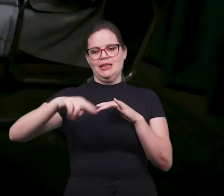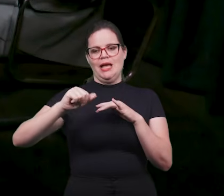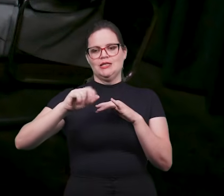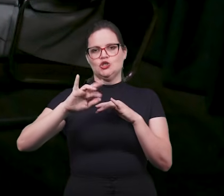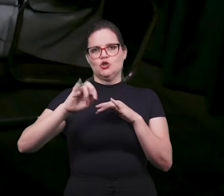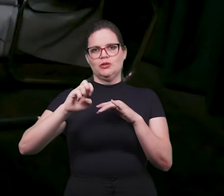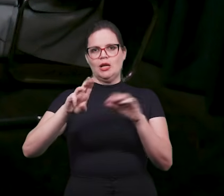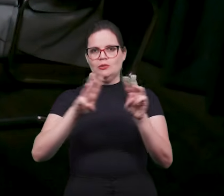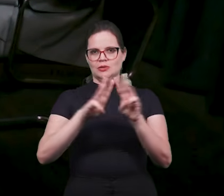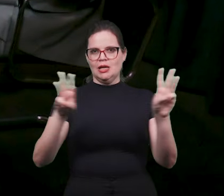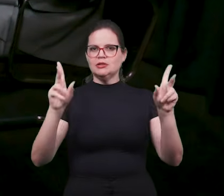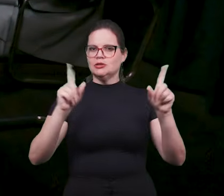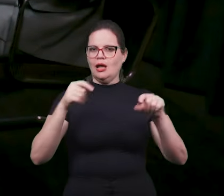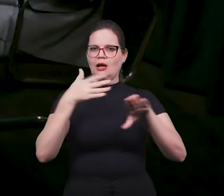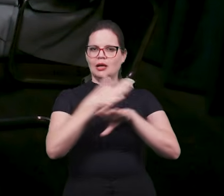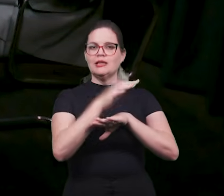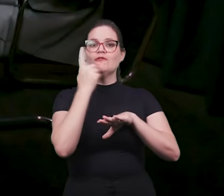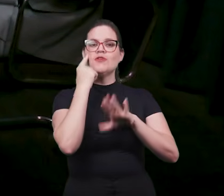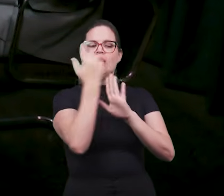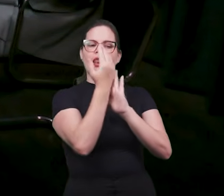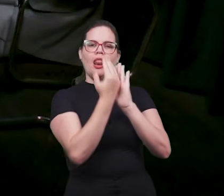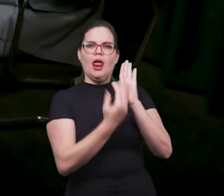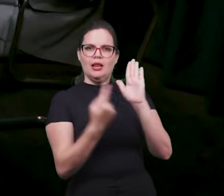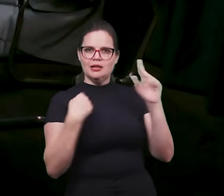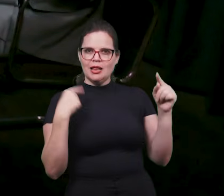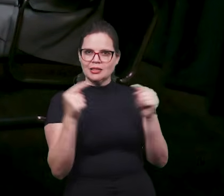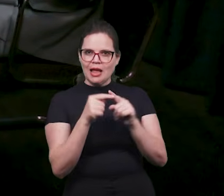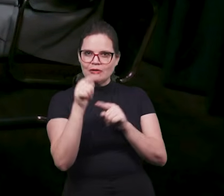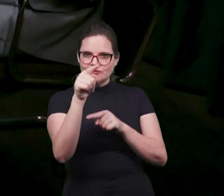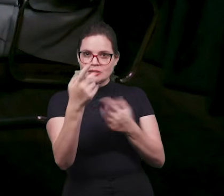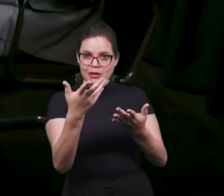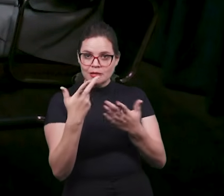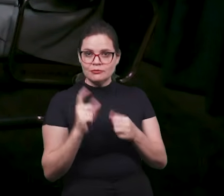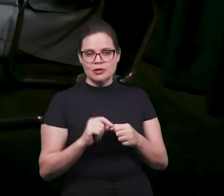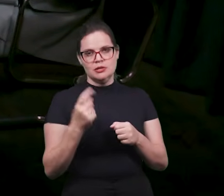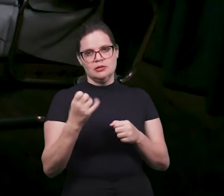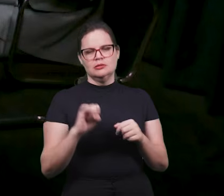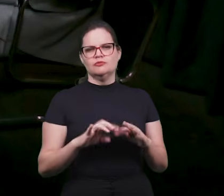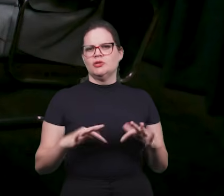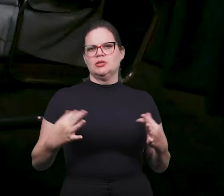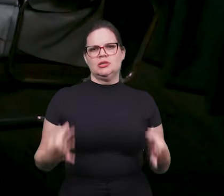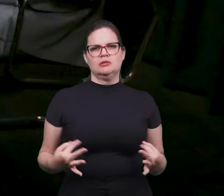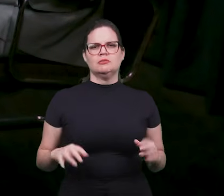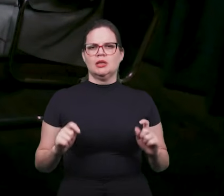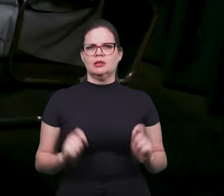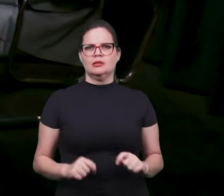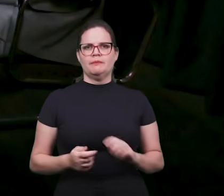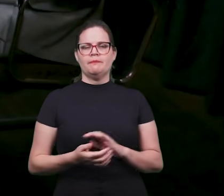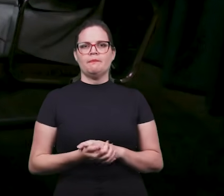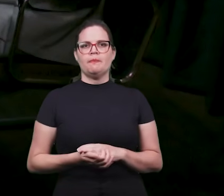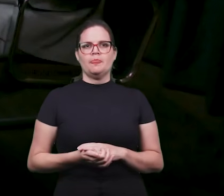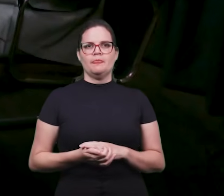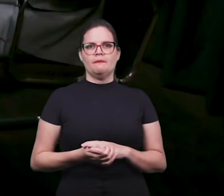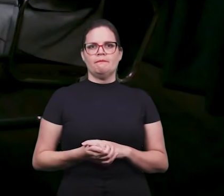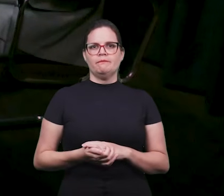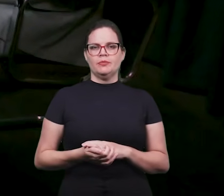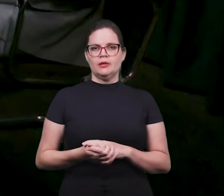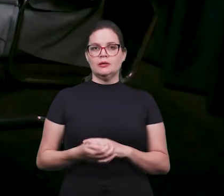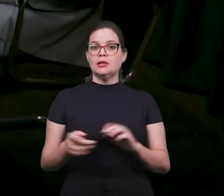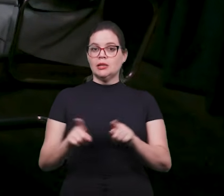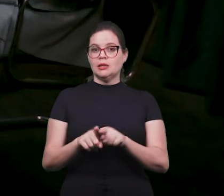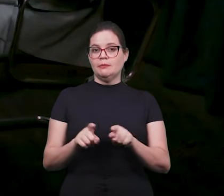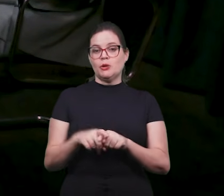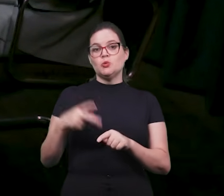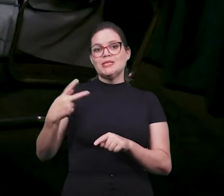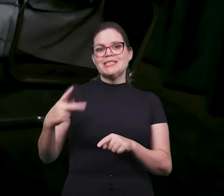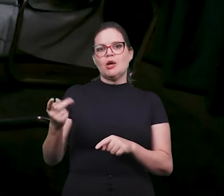se enquadra como MEI. Mas, como que eu falei, se for algo simples, sem desmerecer ou em relação até mesmo ao seu